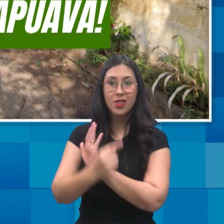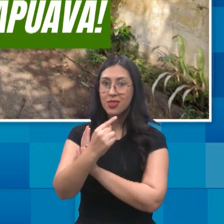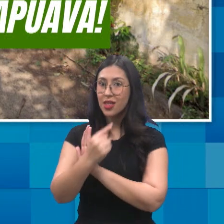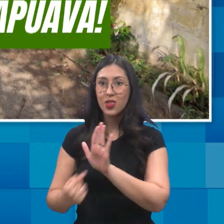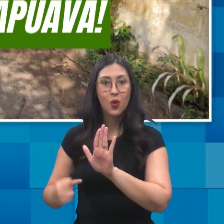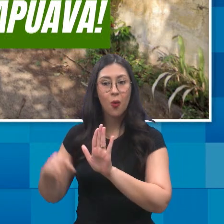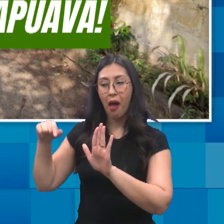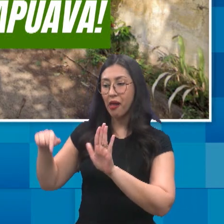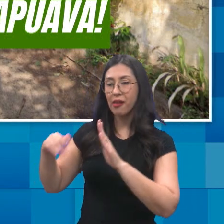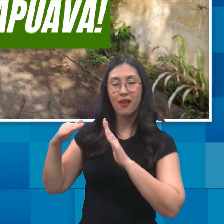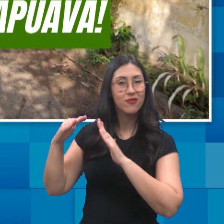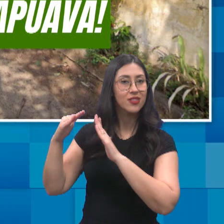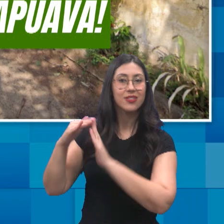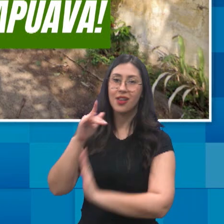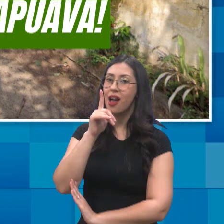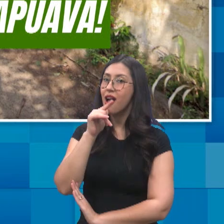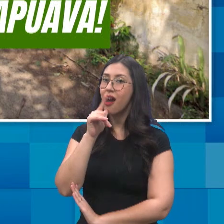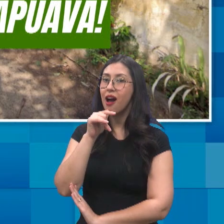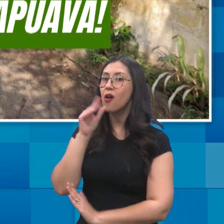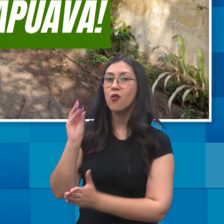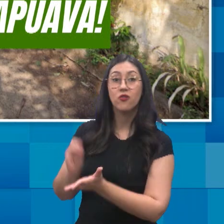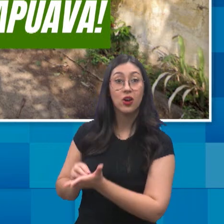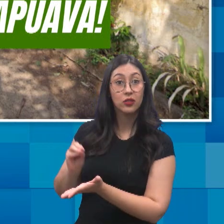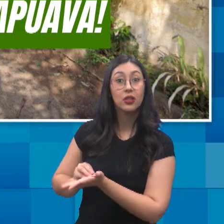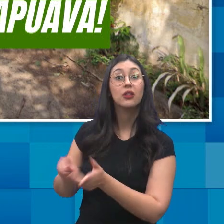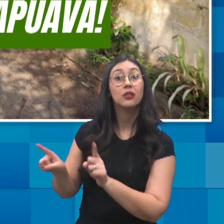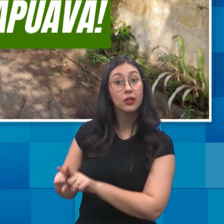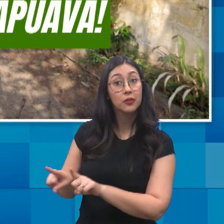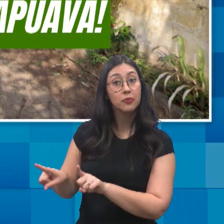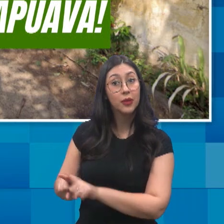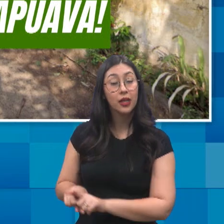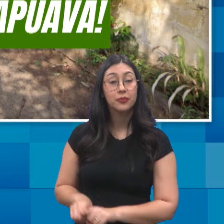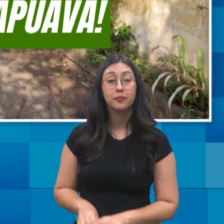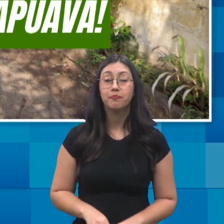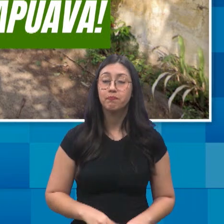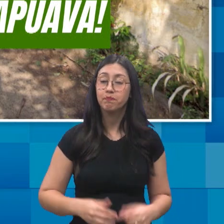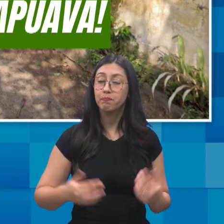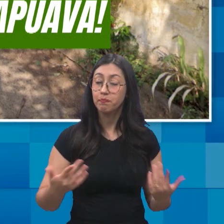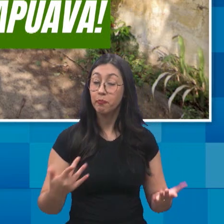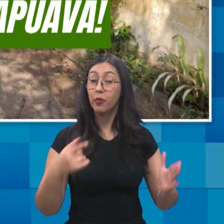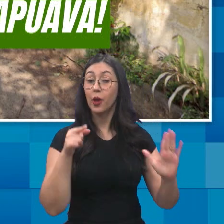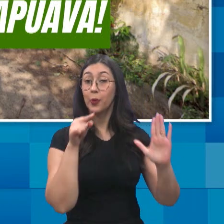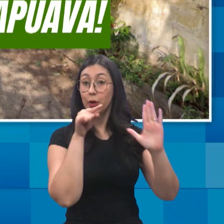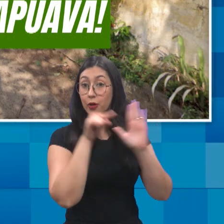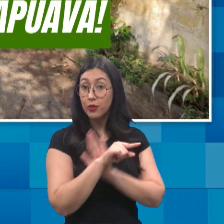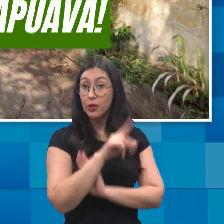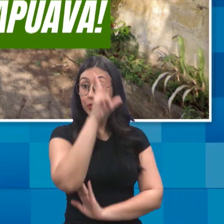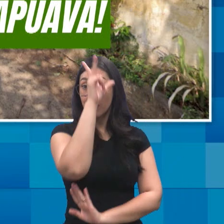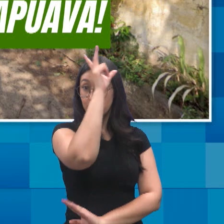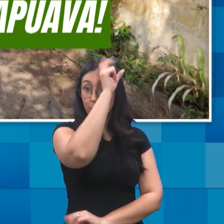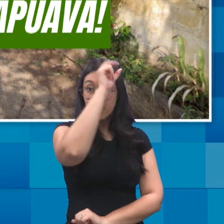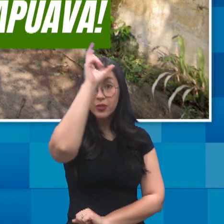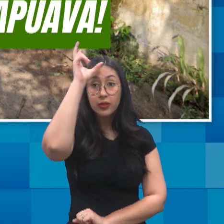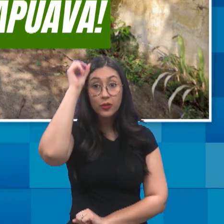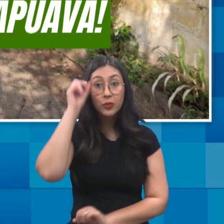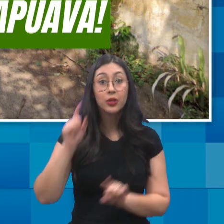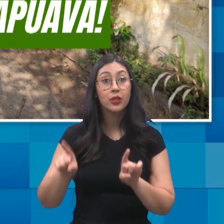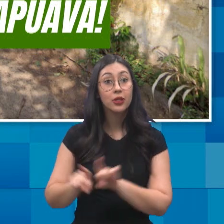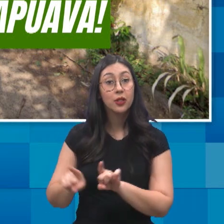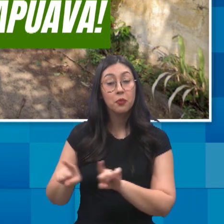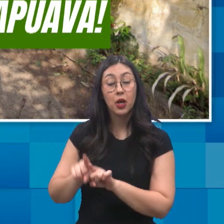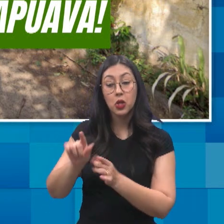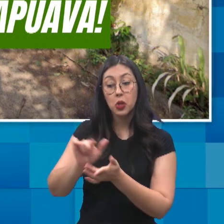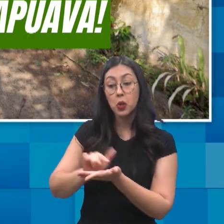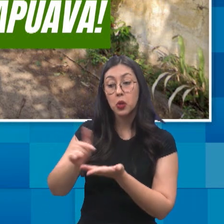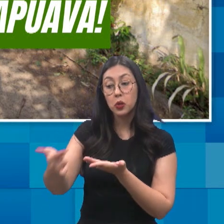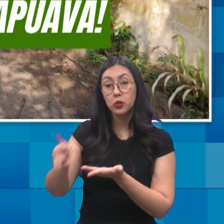de água para a vizinha que ajudou. Consultando a prefeitura e através de um jornal,